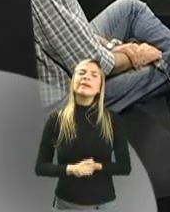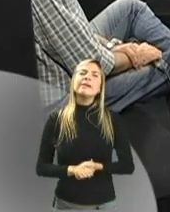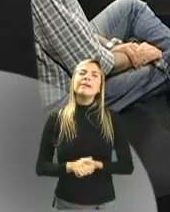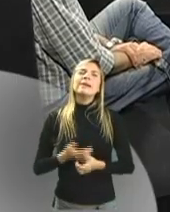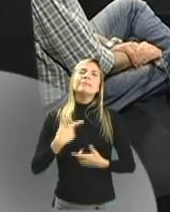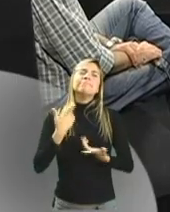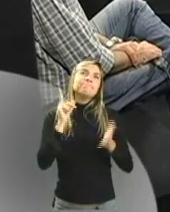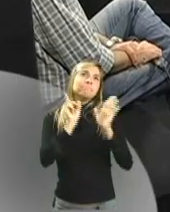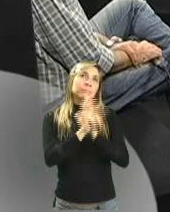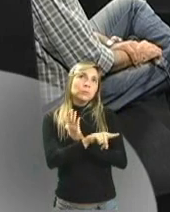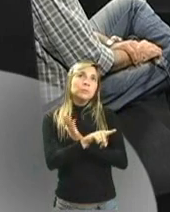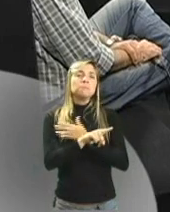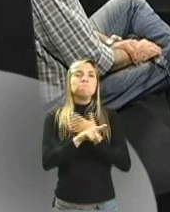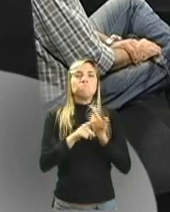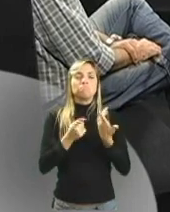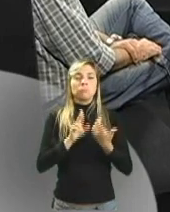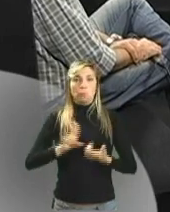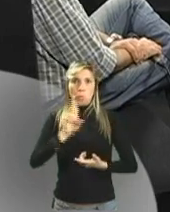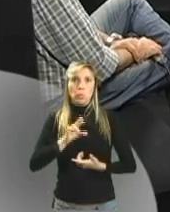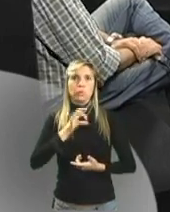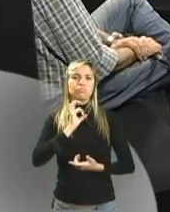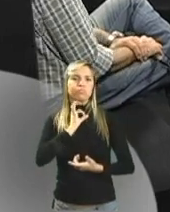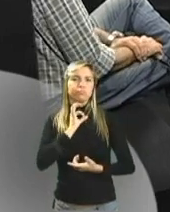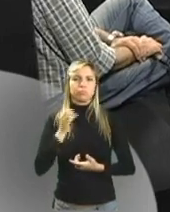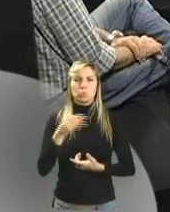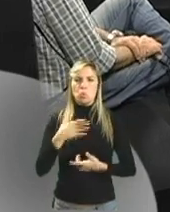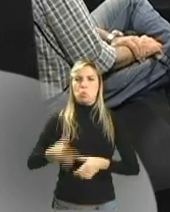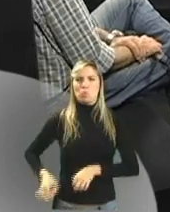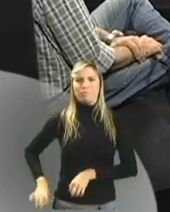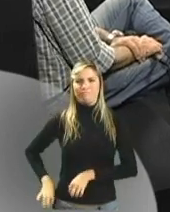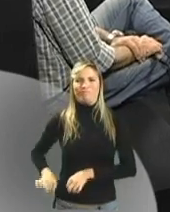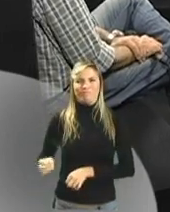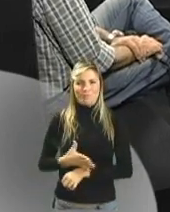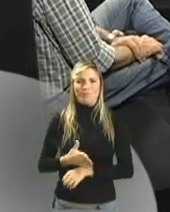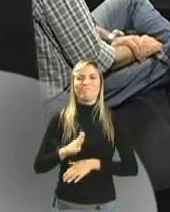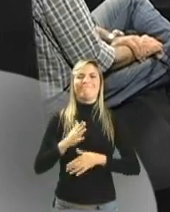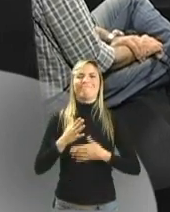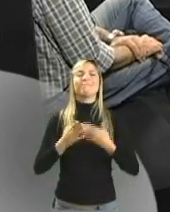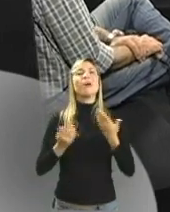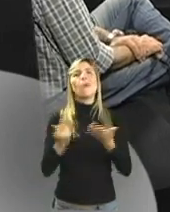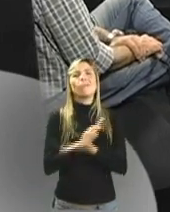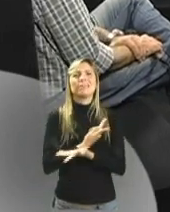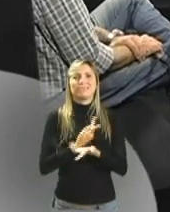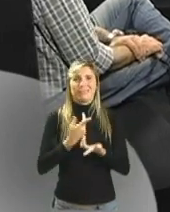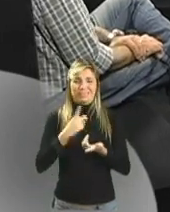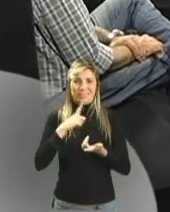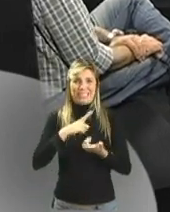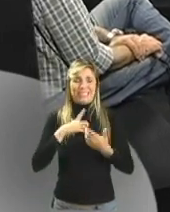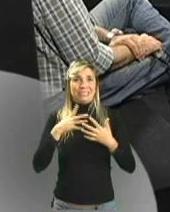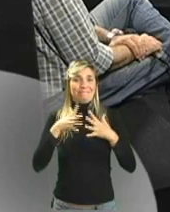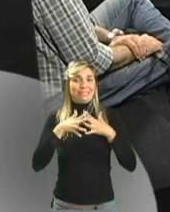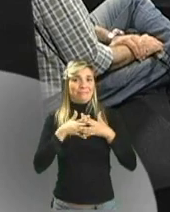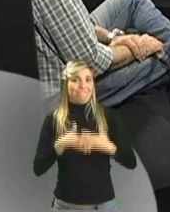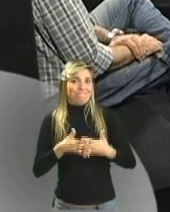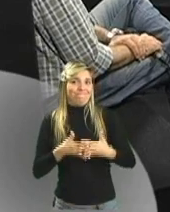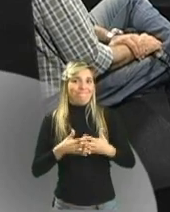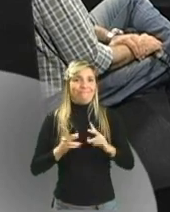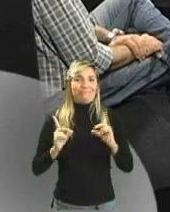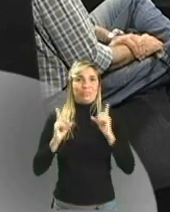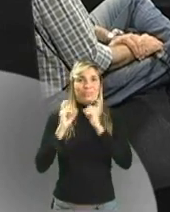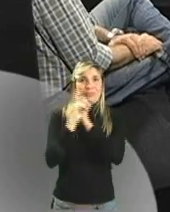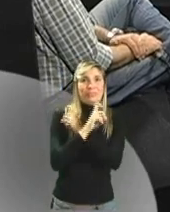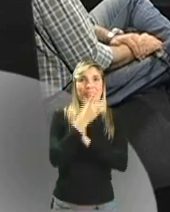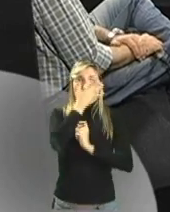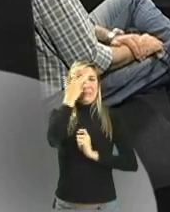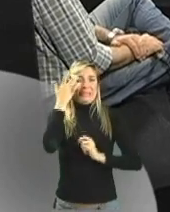razão desse dispositivo, parece que há uma complexidade que surge aí da